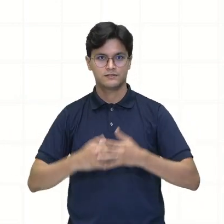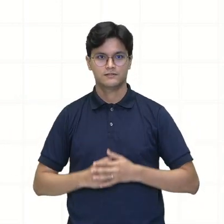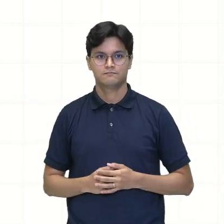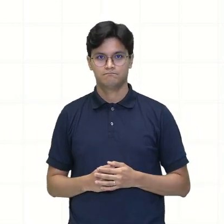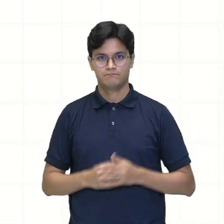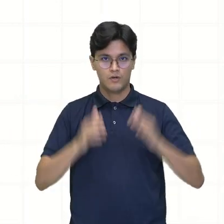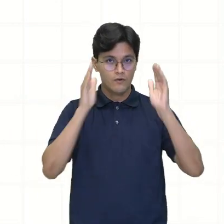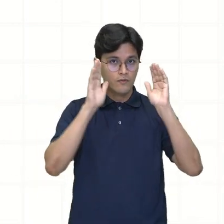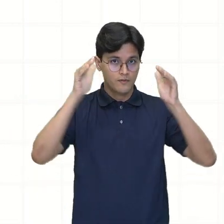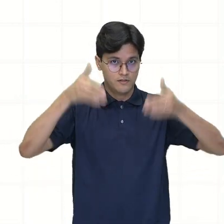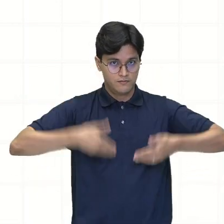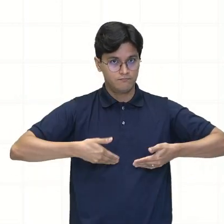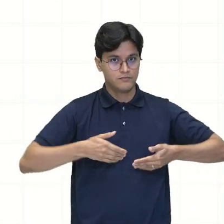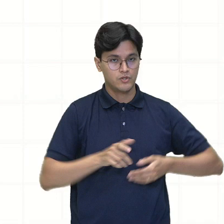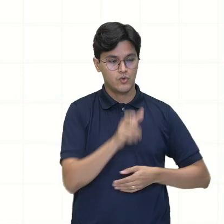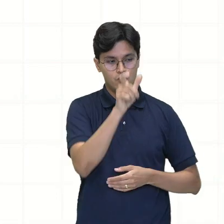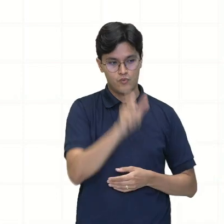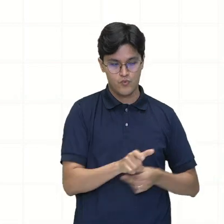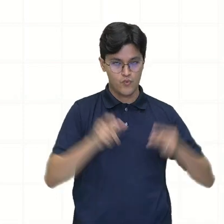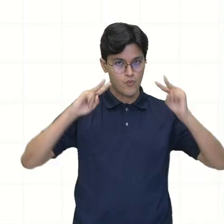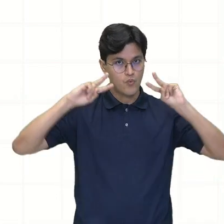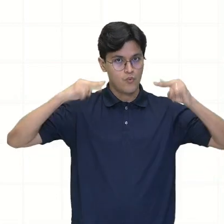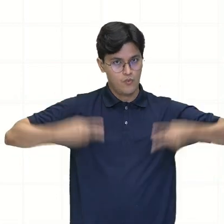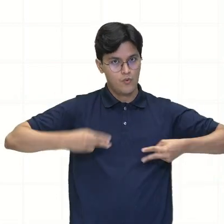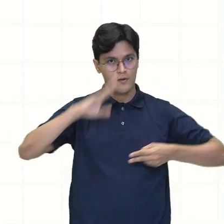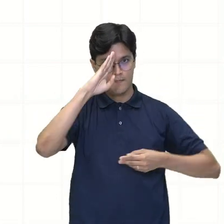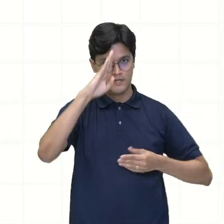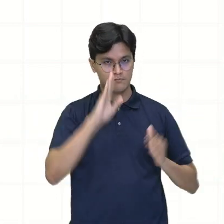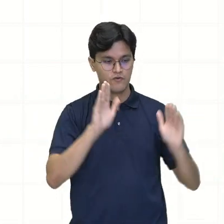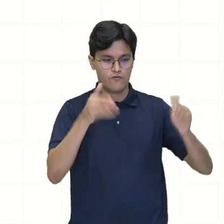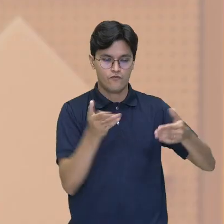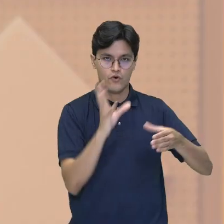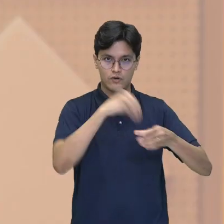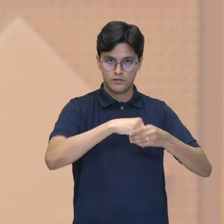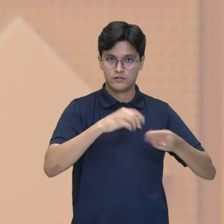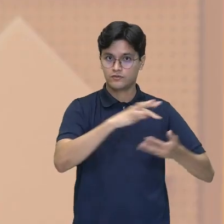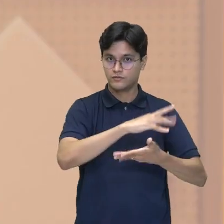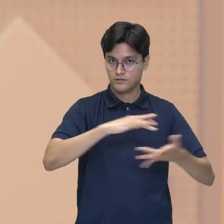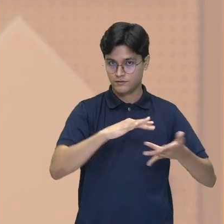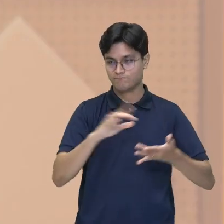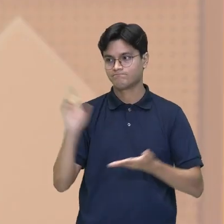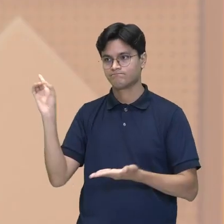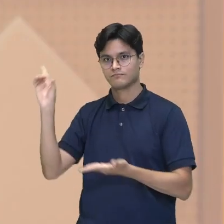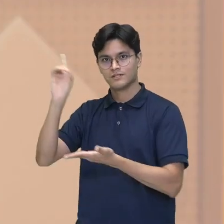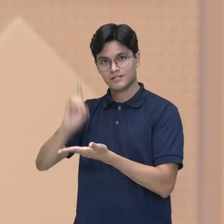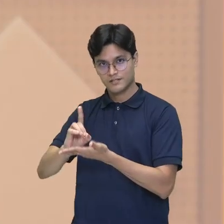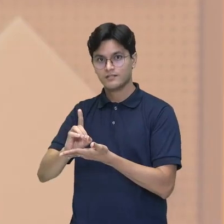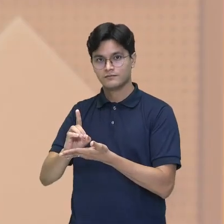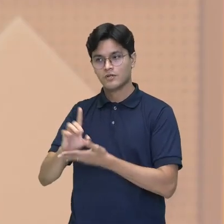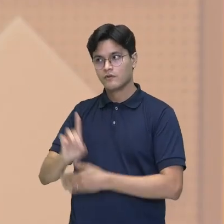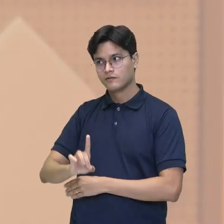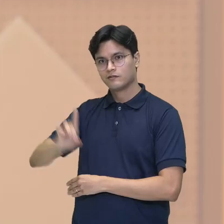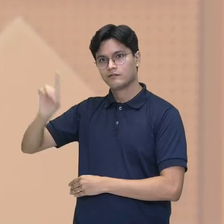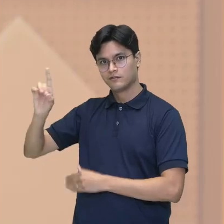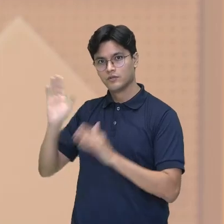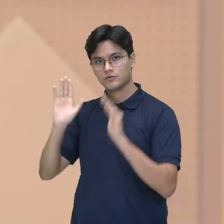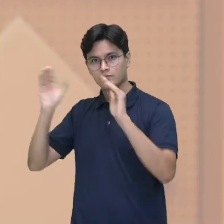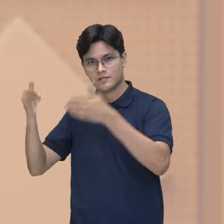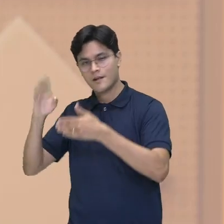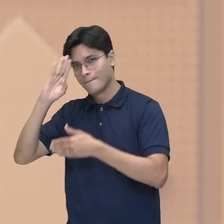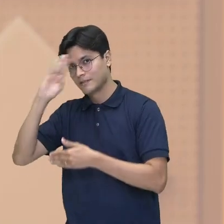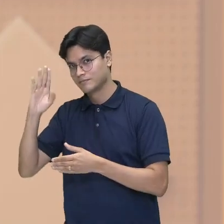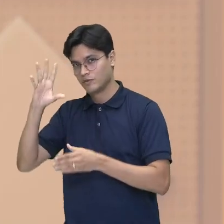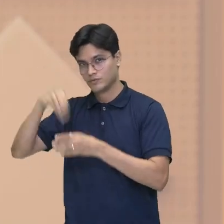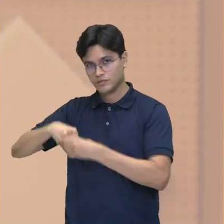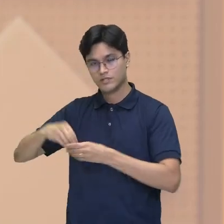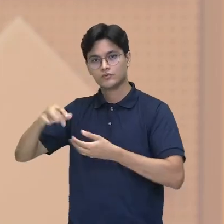o homem no centro do universo. Teocentrismo, Deus no centro do universo. E durante o Renascimento, essa dualidade de